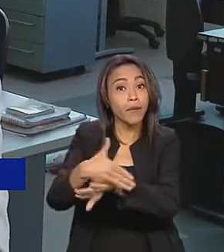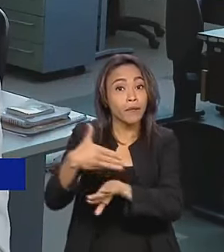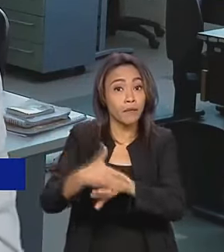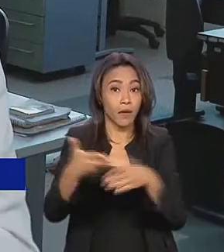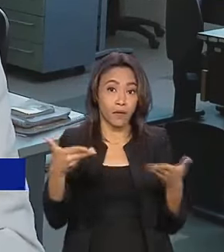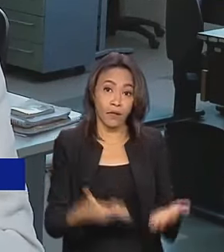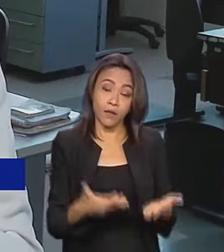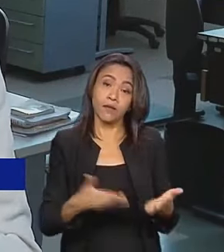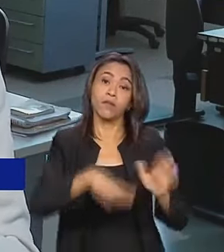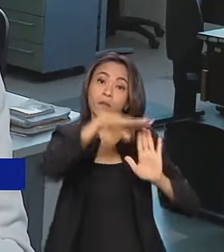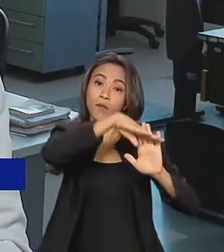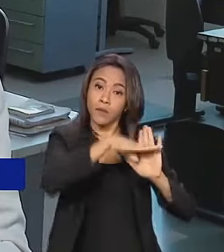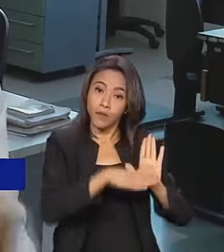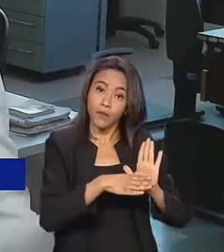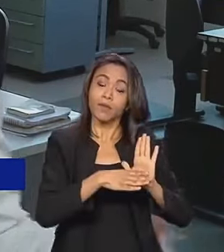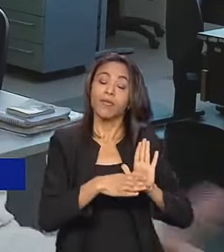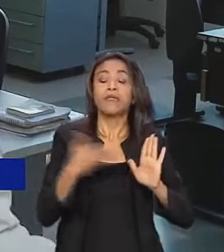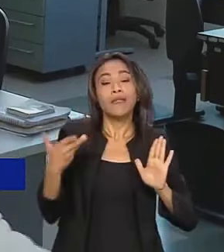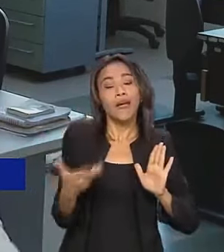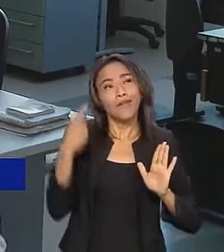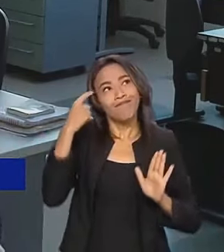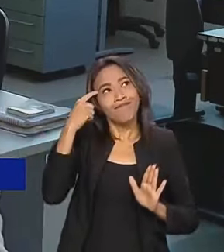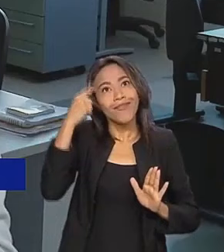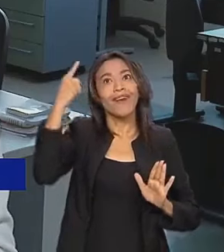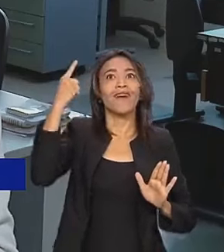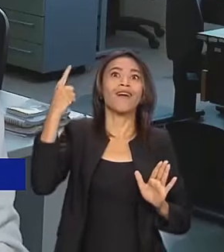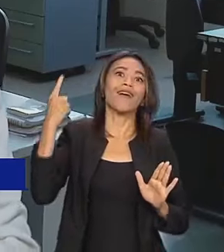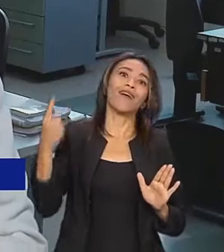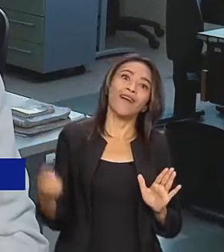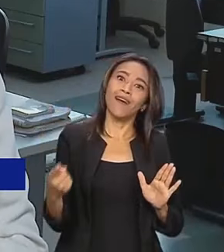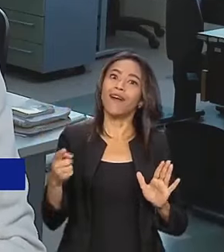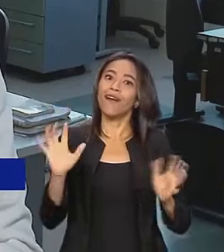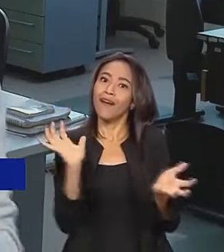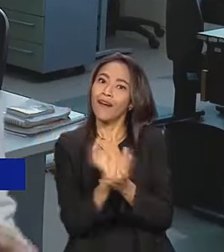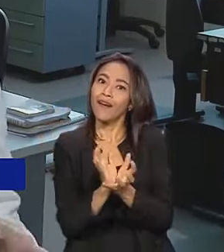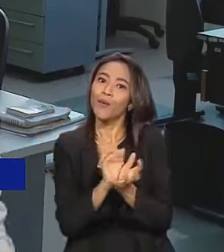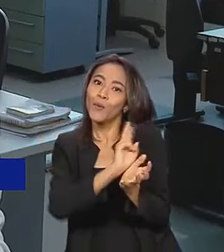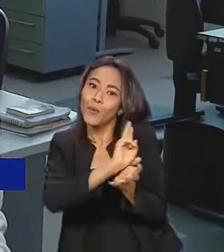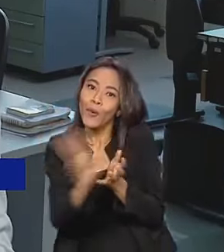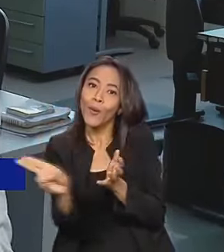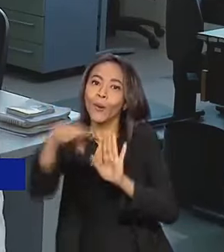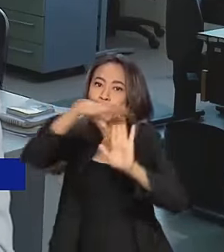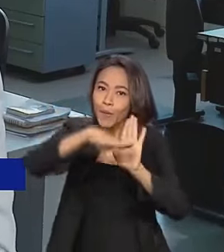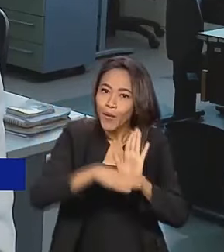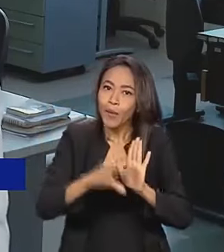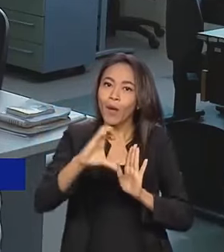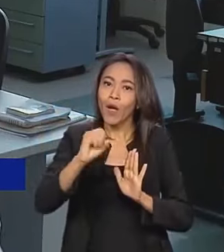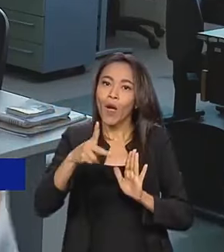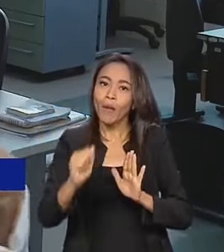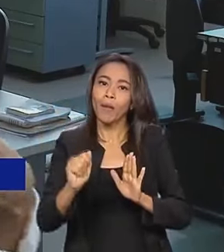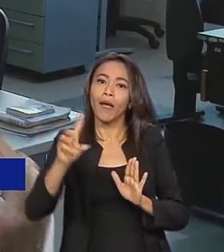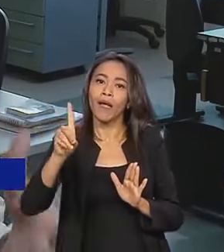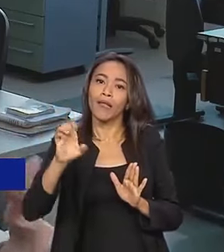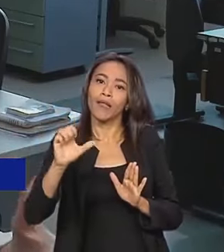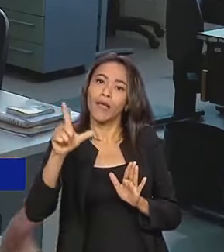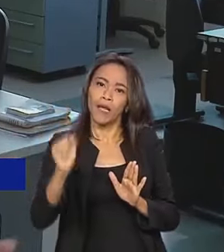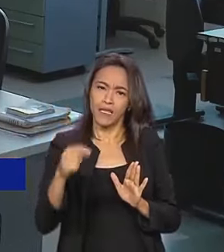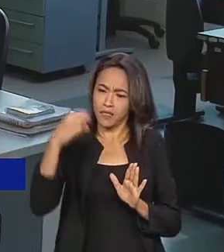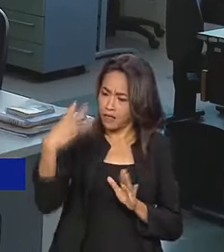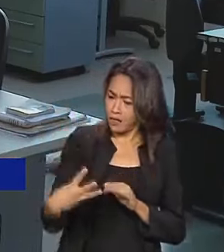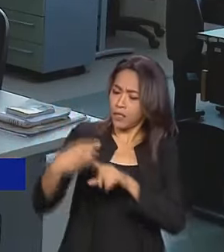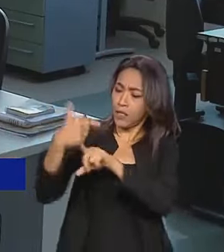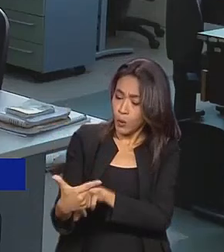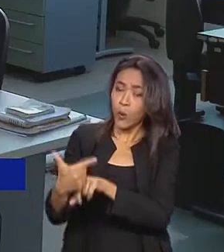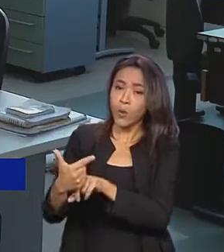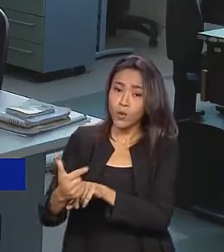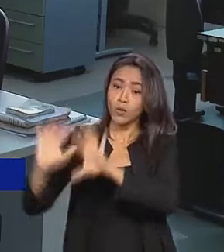produto e aí surgiu então o Copa delas para falar sobre exclusivamente das 32 seleções que